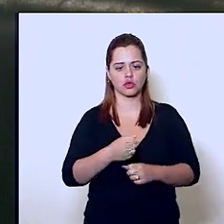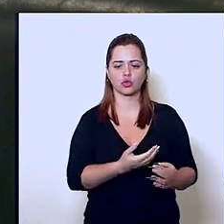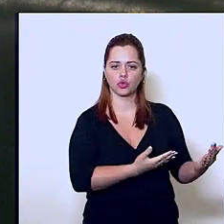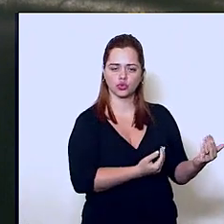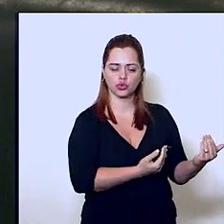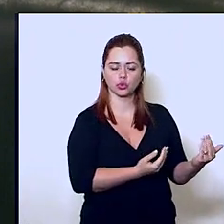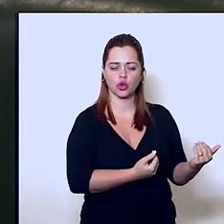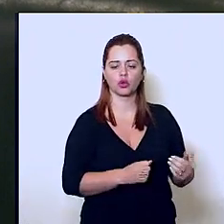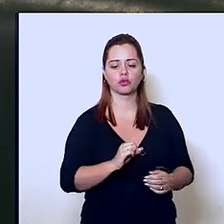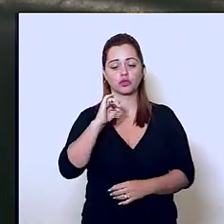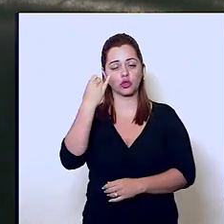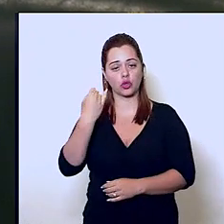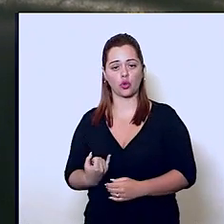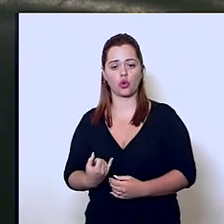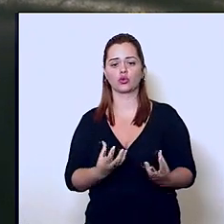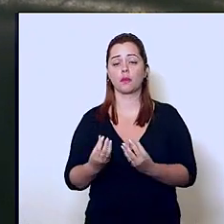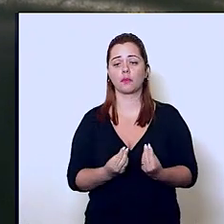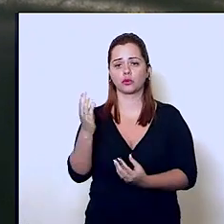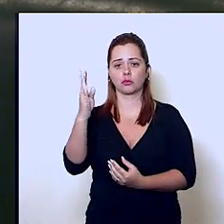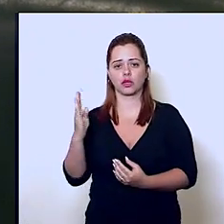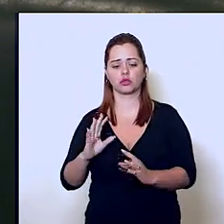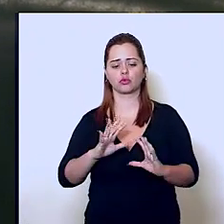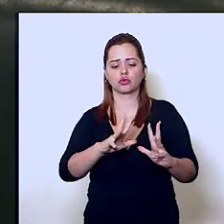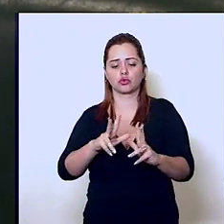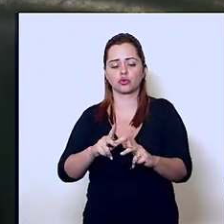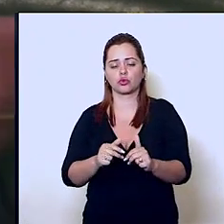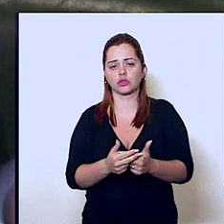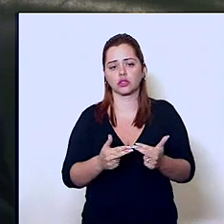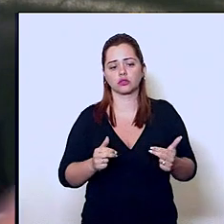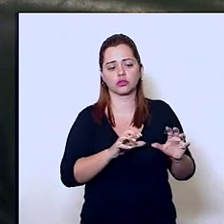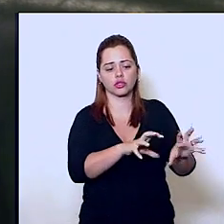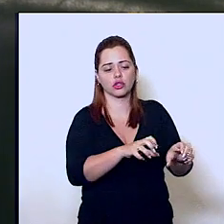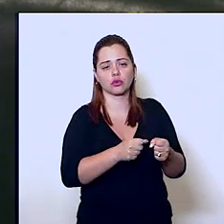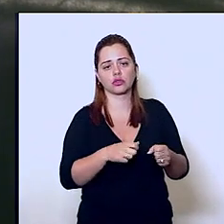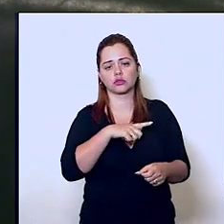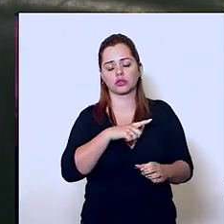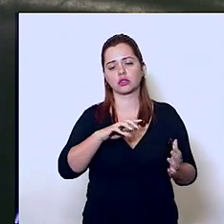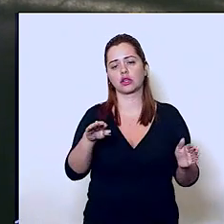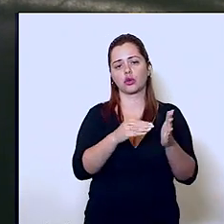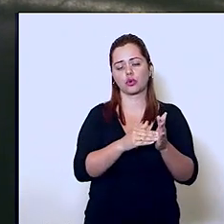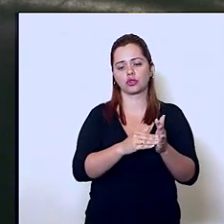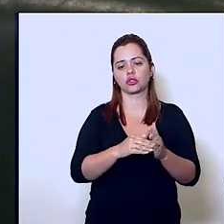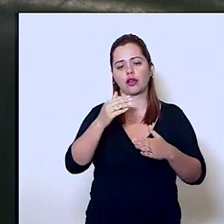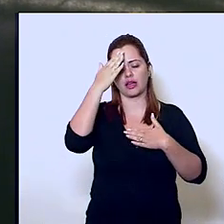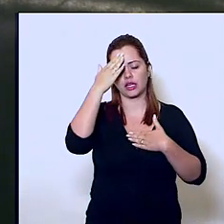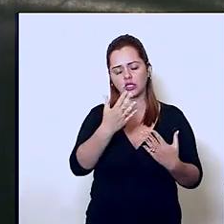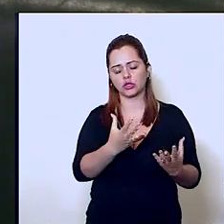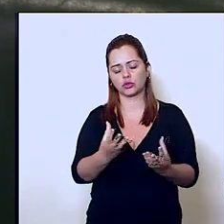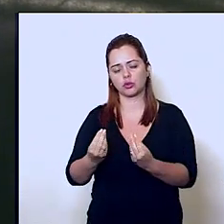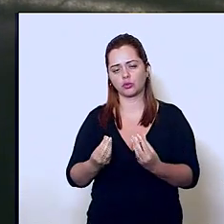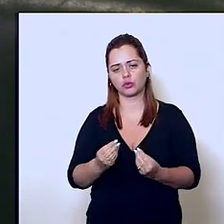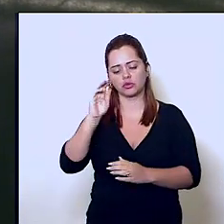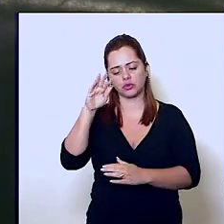pelas conquistas e pela sua inserção nesse protagonismo internacional. Portanto, eu lhe agradeço muito ao convite, me sinto honrado de poder estar hoje